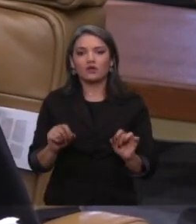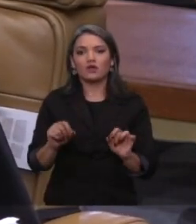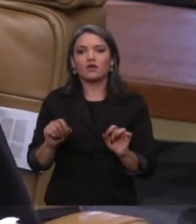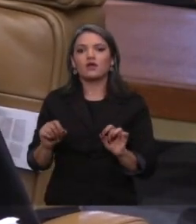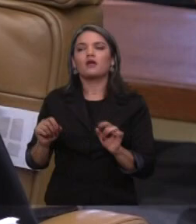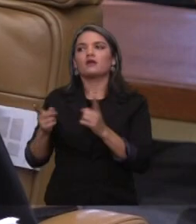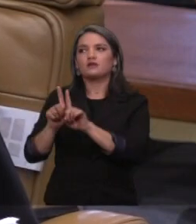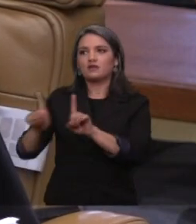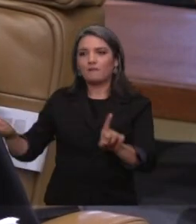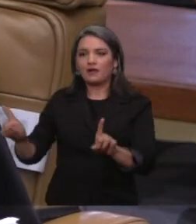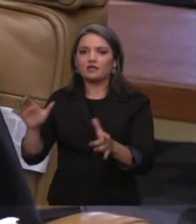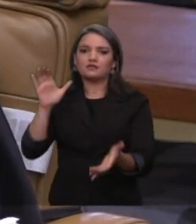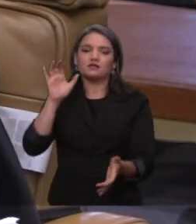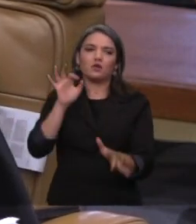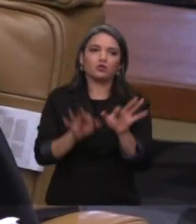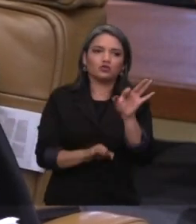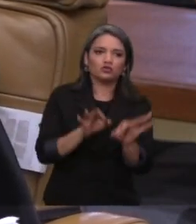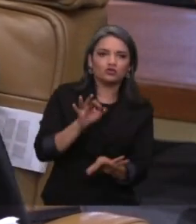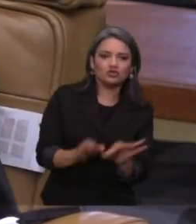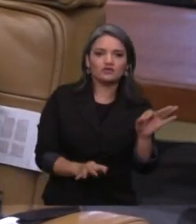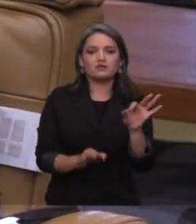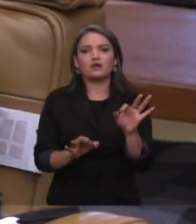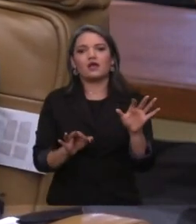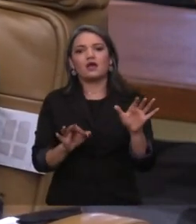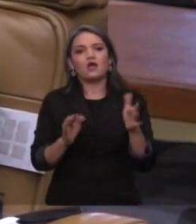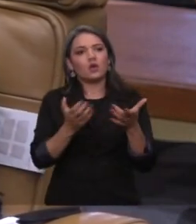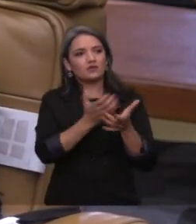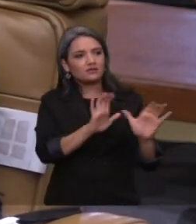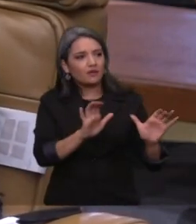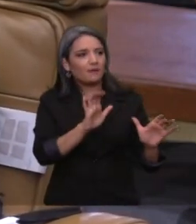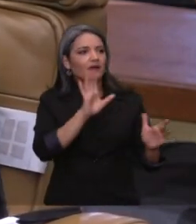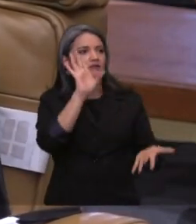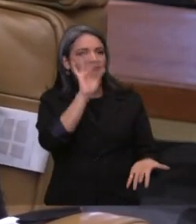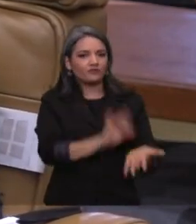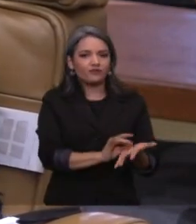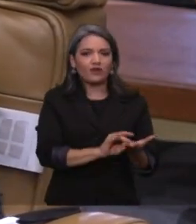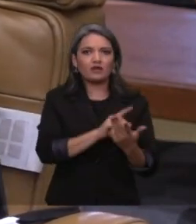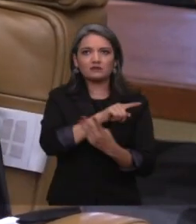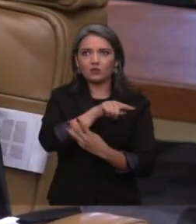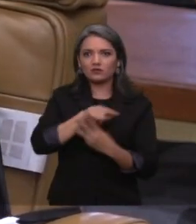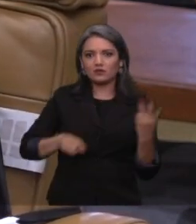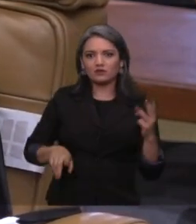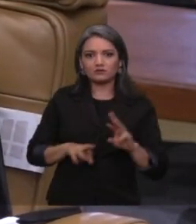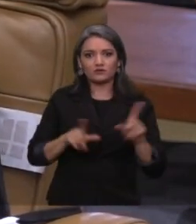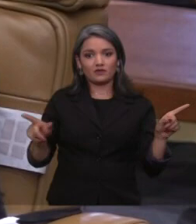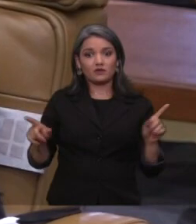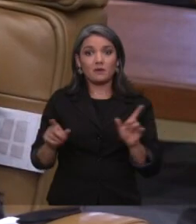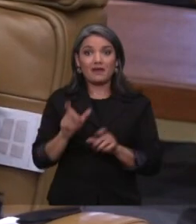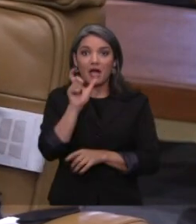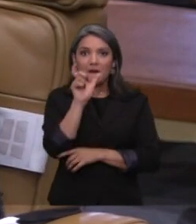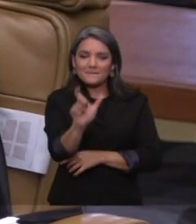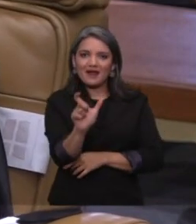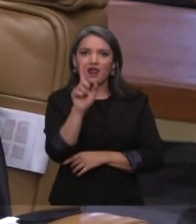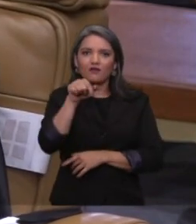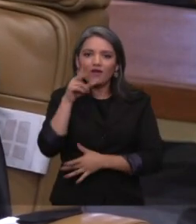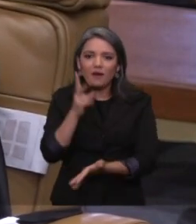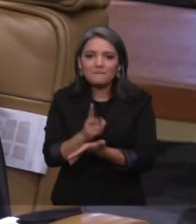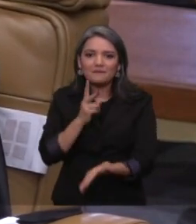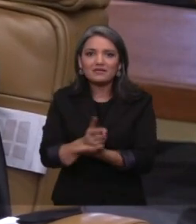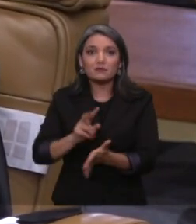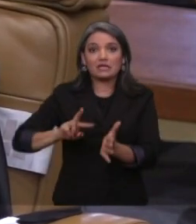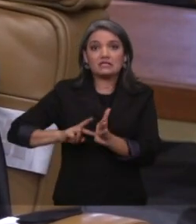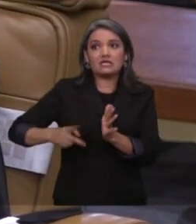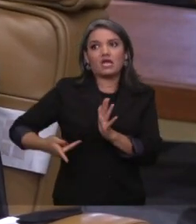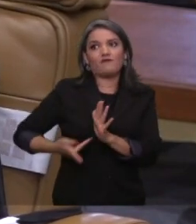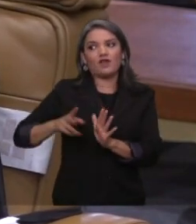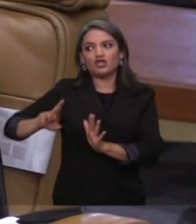judicial e extrajudicial, a separação de corpos e a separação de fato são espécies. Embora o significante seja o mesmo, o significado é